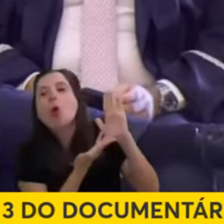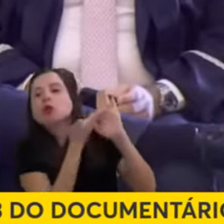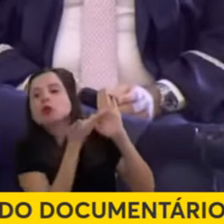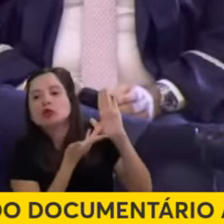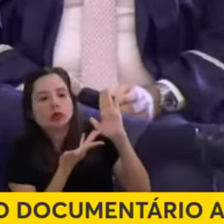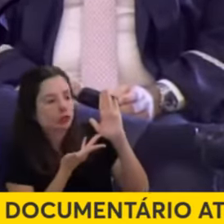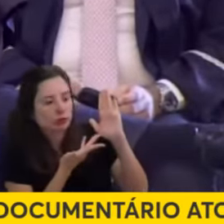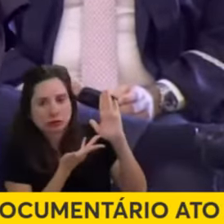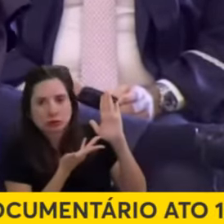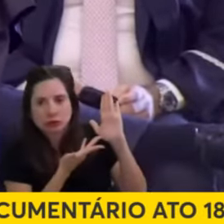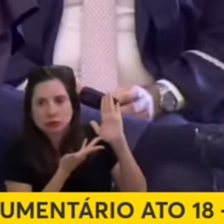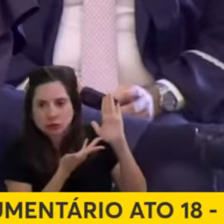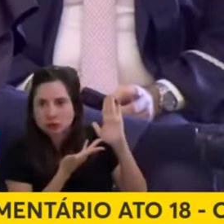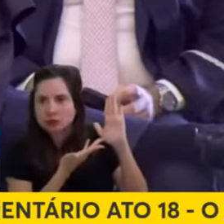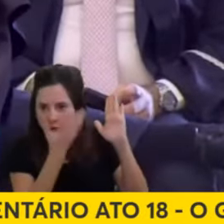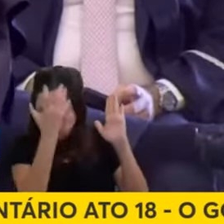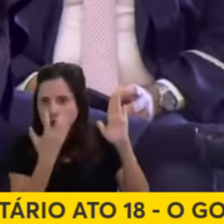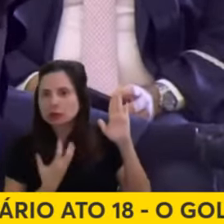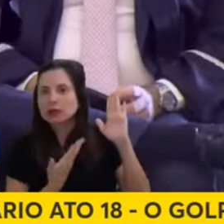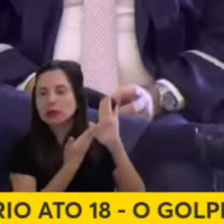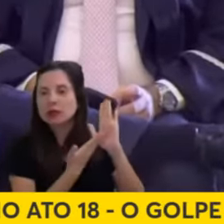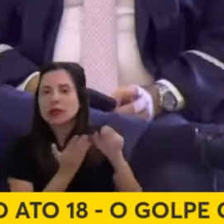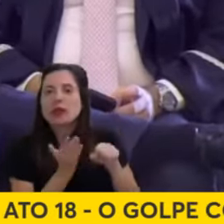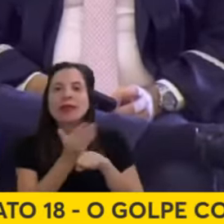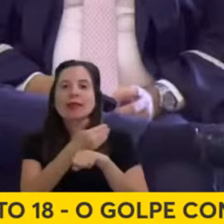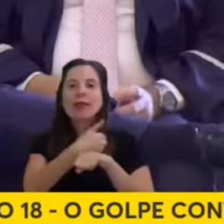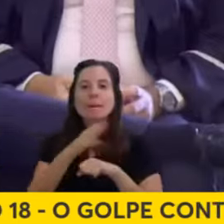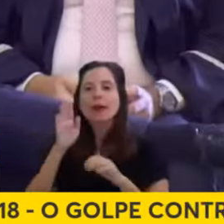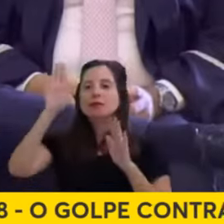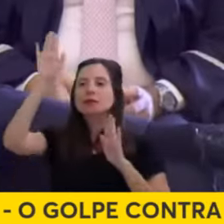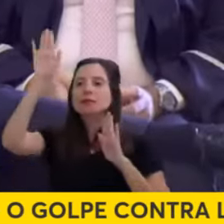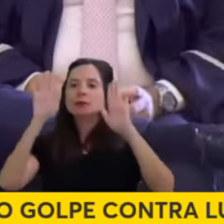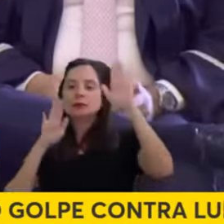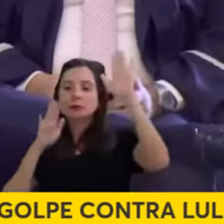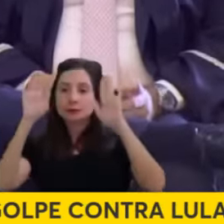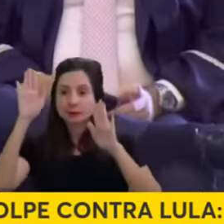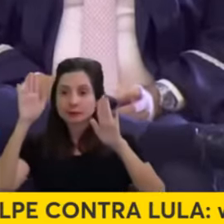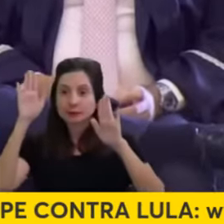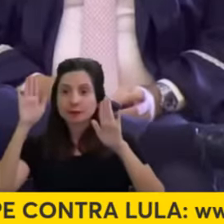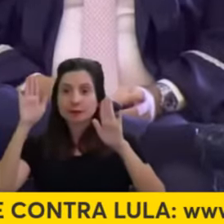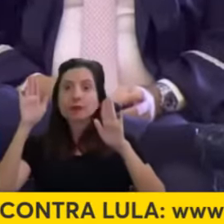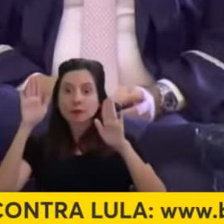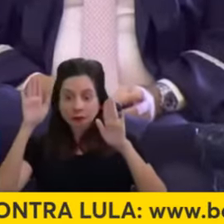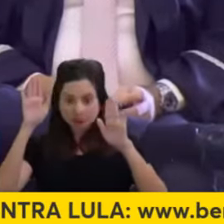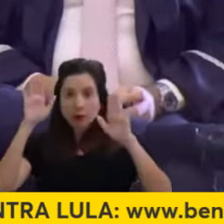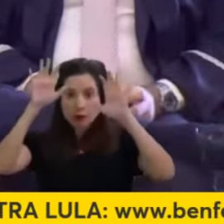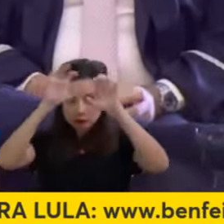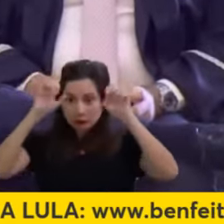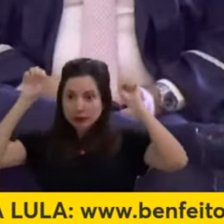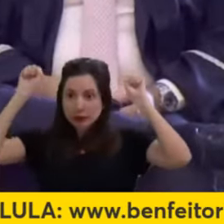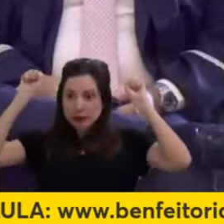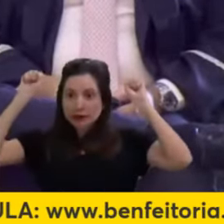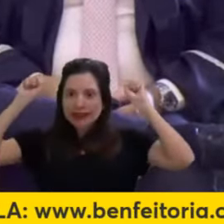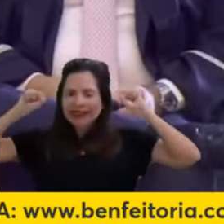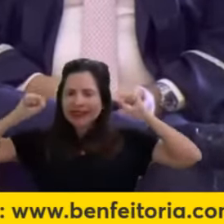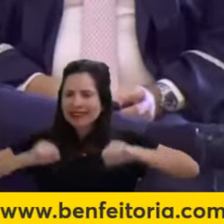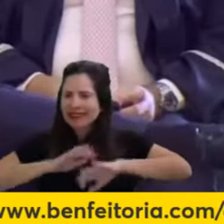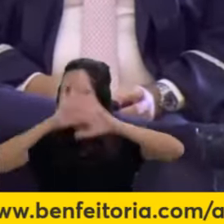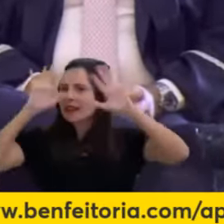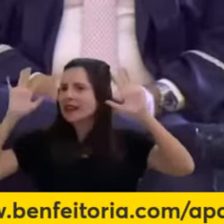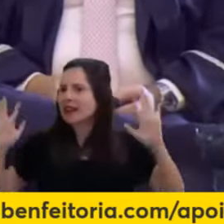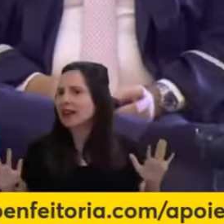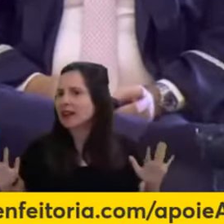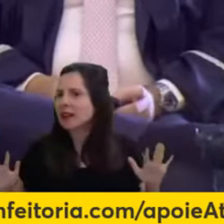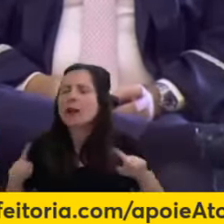bastante singelo IMP posicionamento de conteúdo na pré-campanha Tribunal superpro Eleitoral tem precedentes muito sólidos sobre isso e onde está na na a